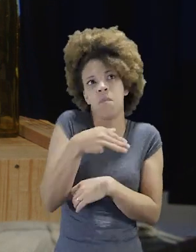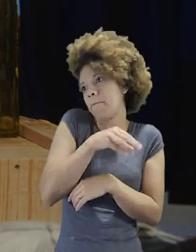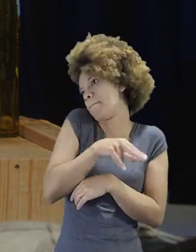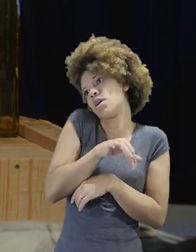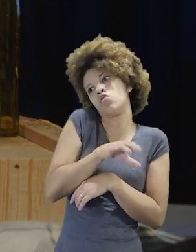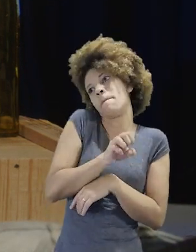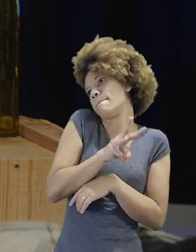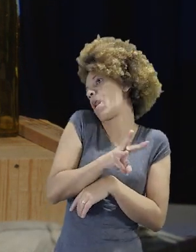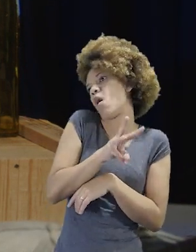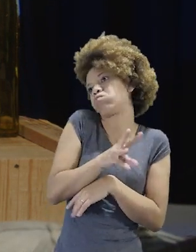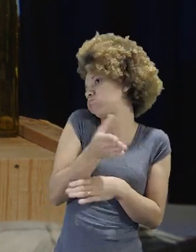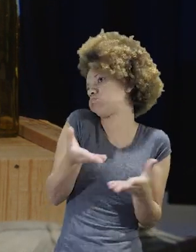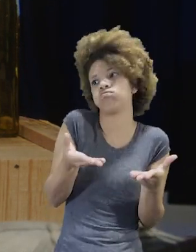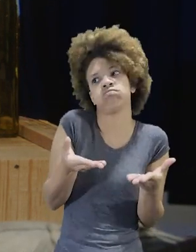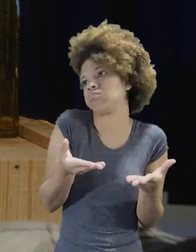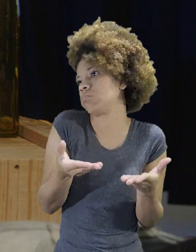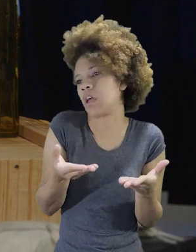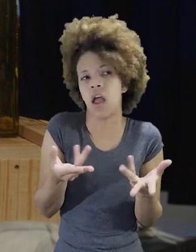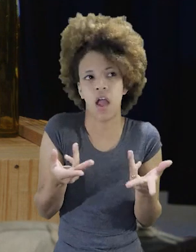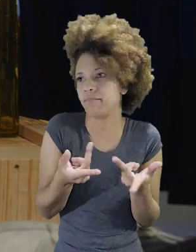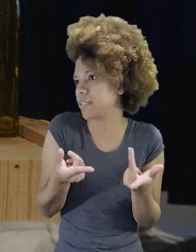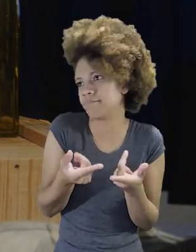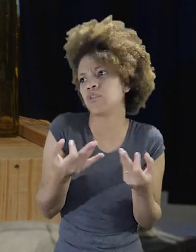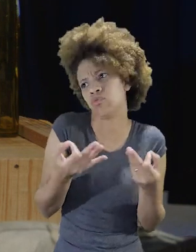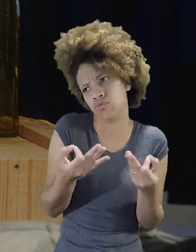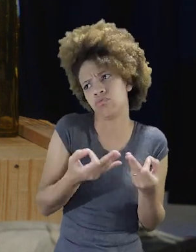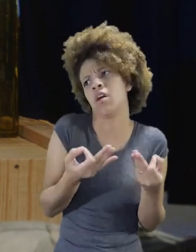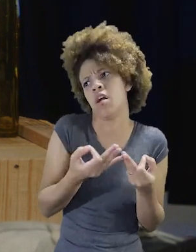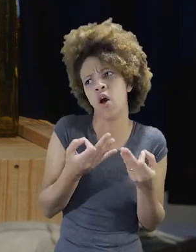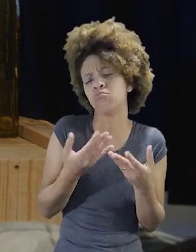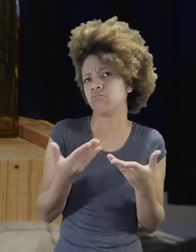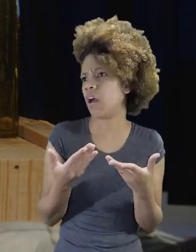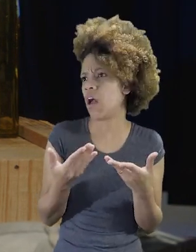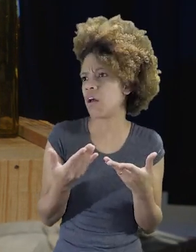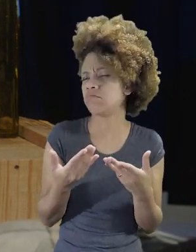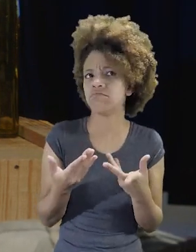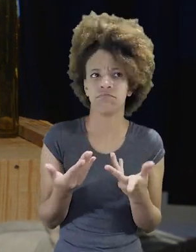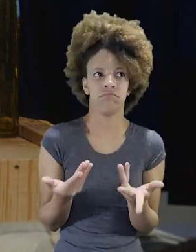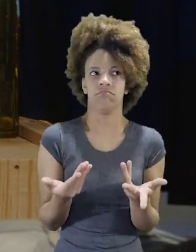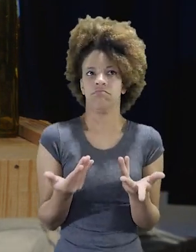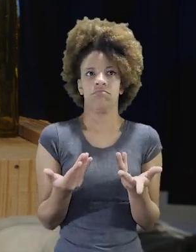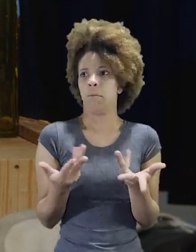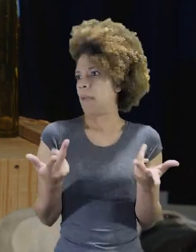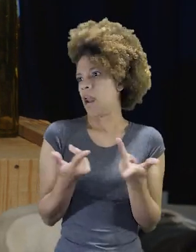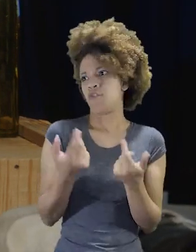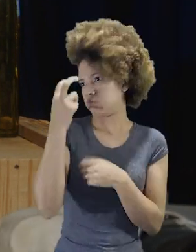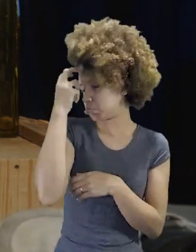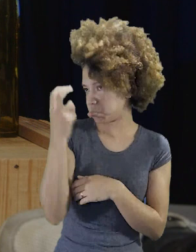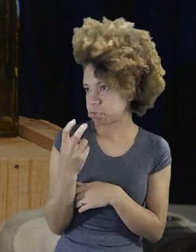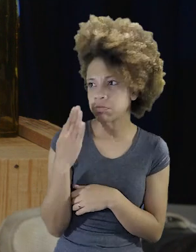é um ele é realmente tipo um maluco um maluco brilhante tá ligado a conexão que ele